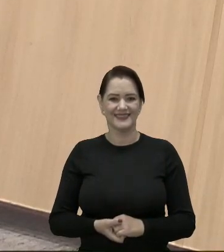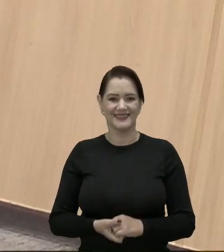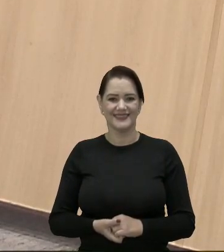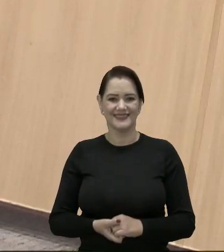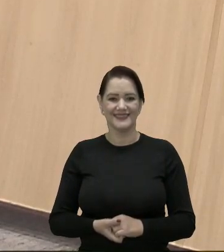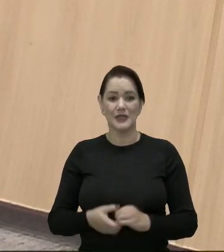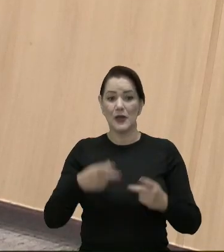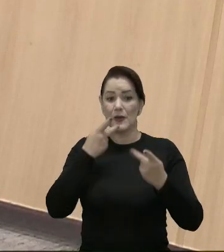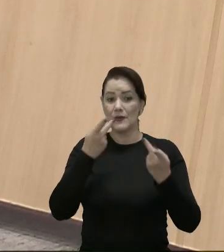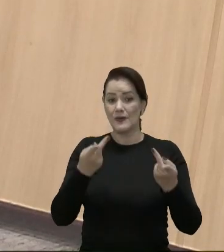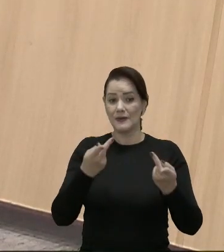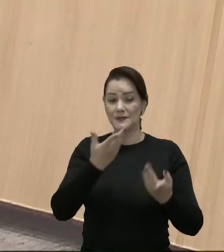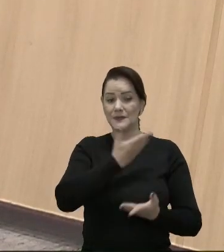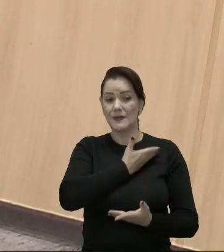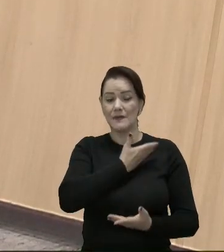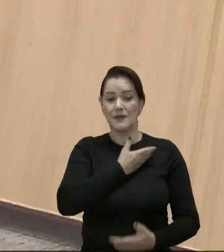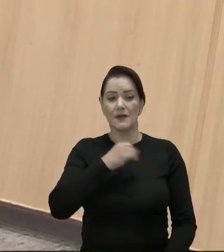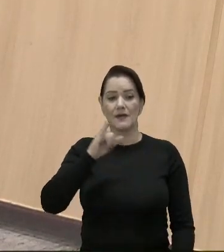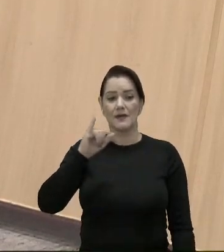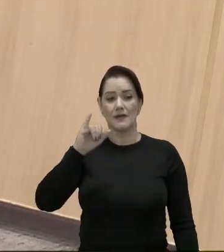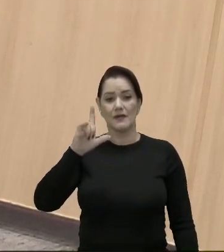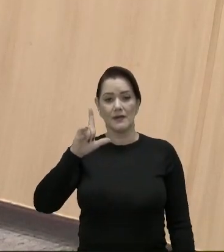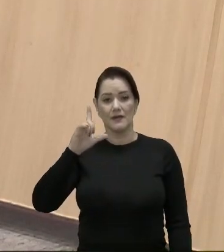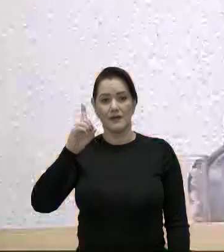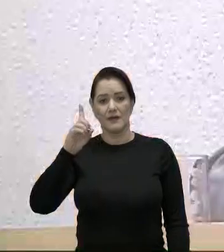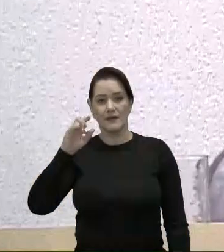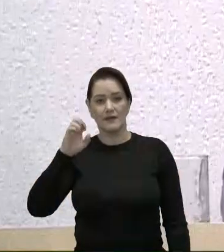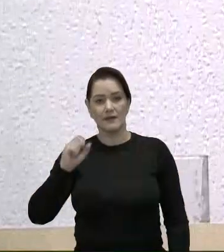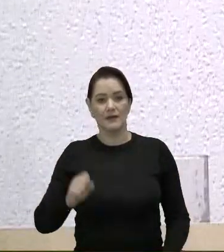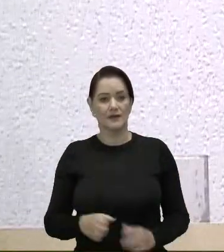a palavra ao nosso amigo Ilgner. Fica à vontade, meu amigo.